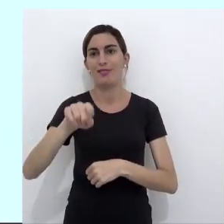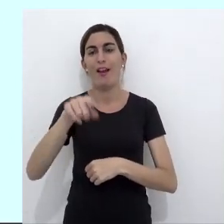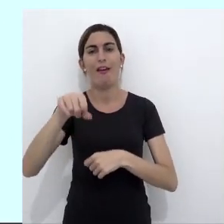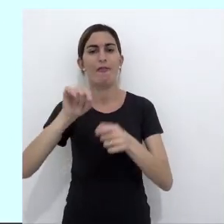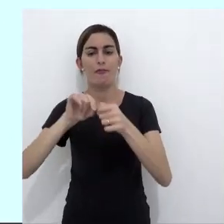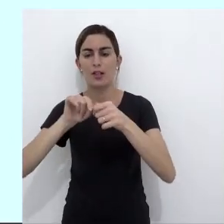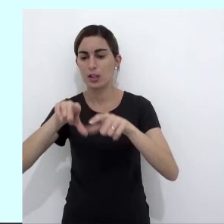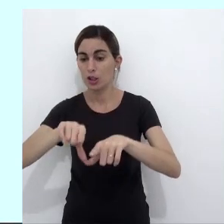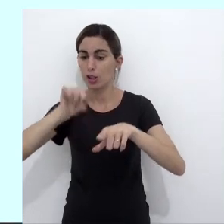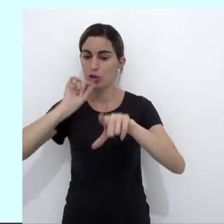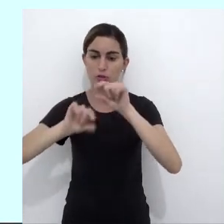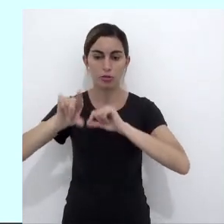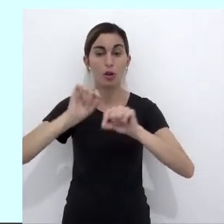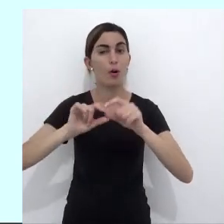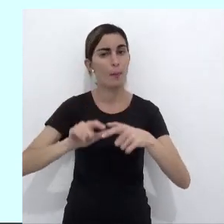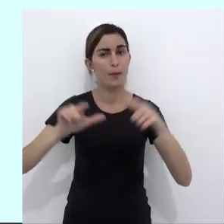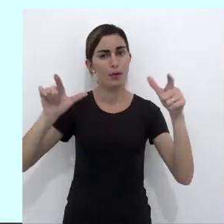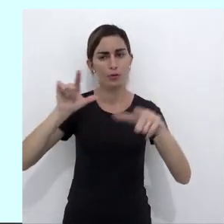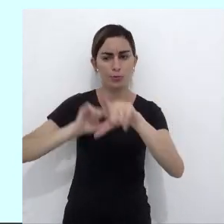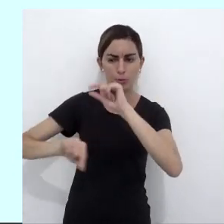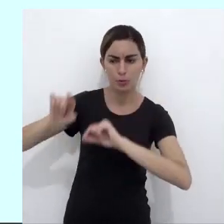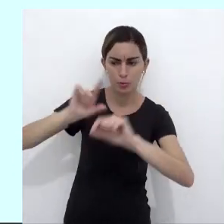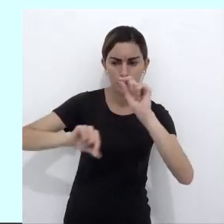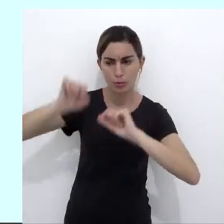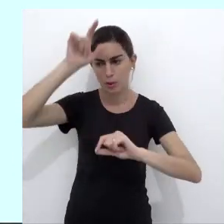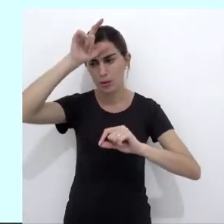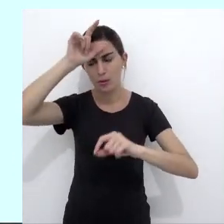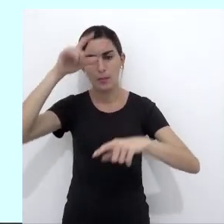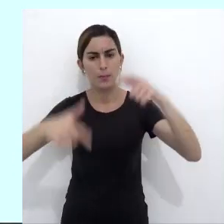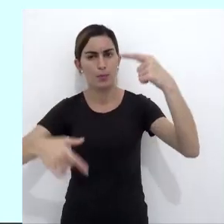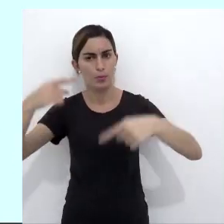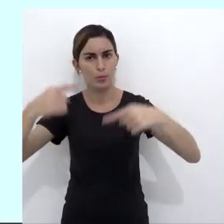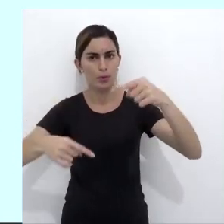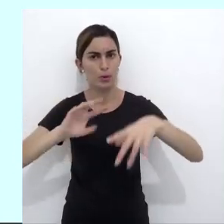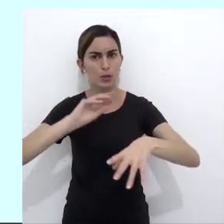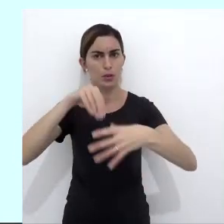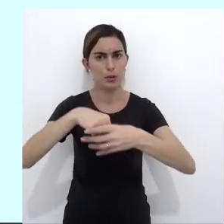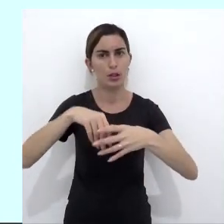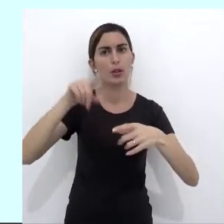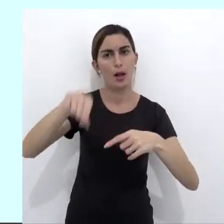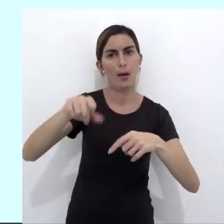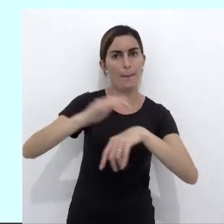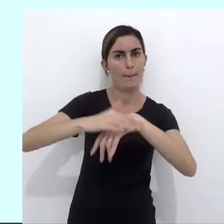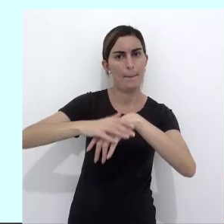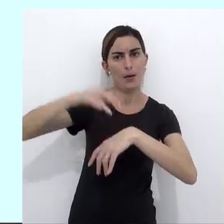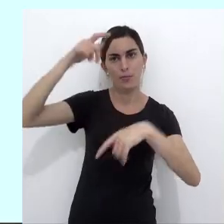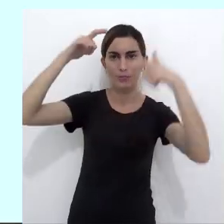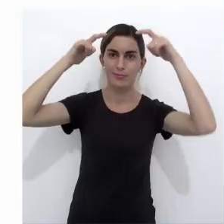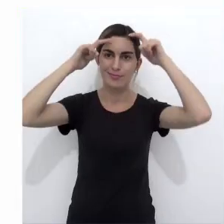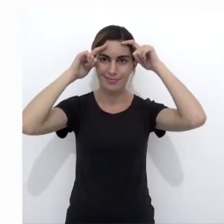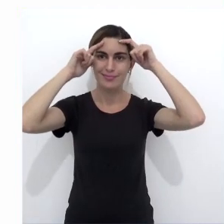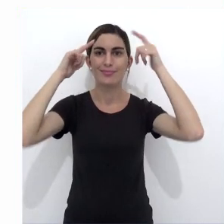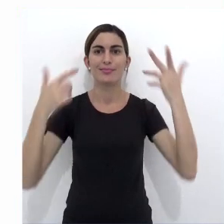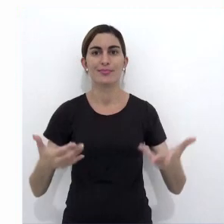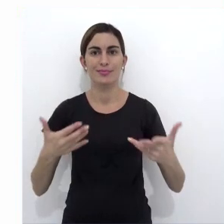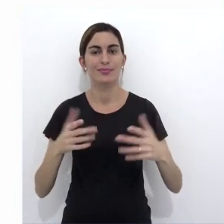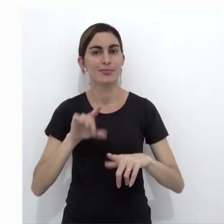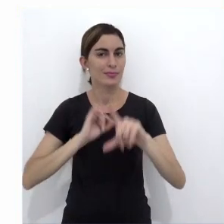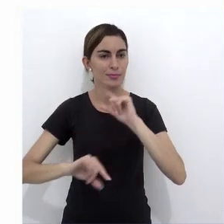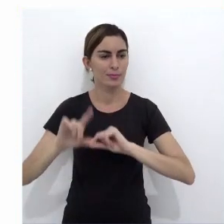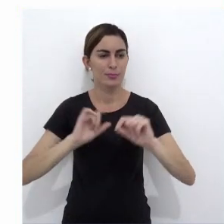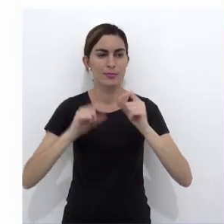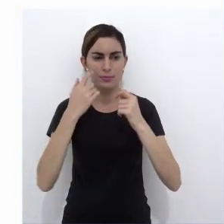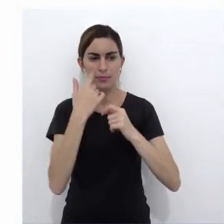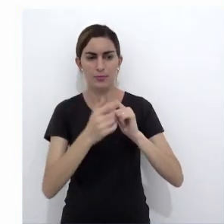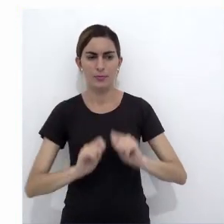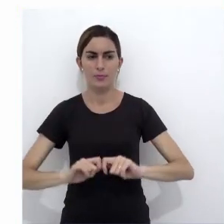quem fazia a maioria das lideranças políticas dentro do parlamento era o próprio imperador. Nessa